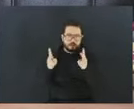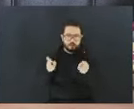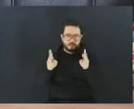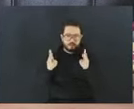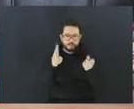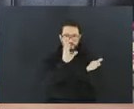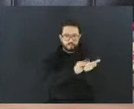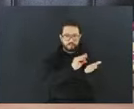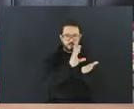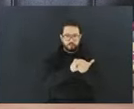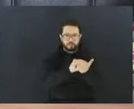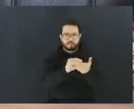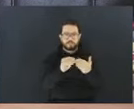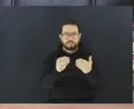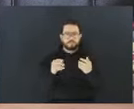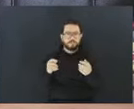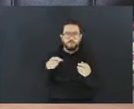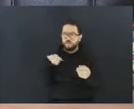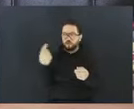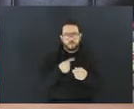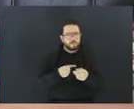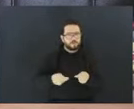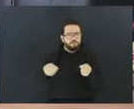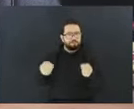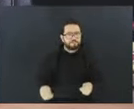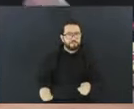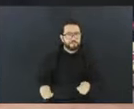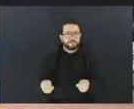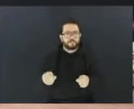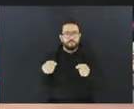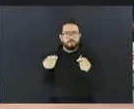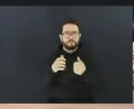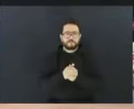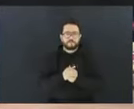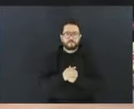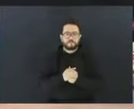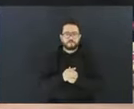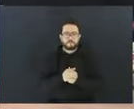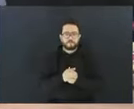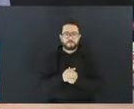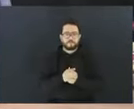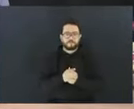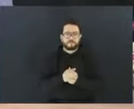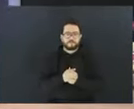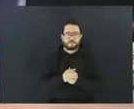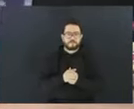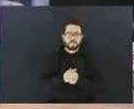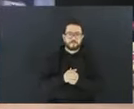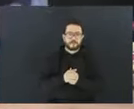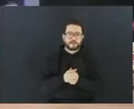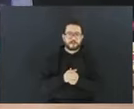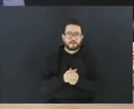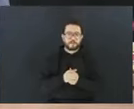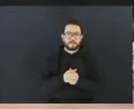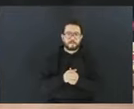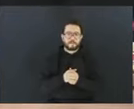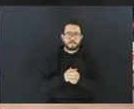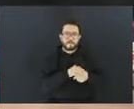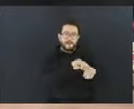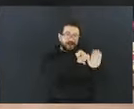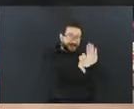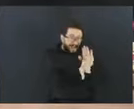passa pela PM3, nas áreas com maior índice de violência. O crime organizado está tentando